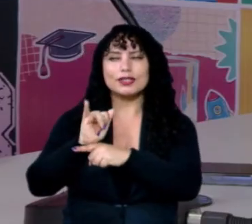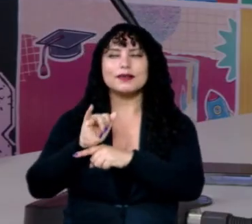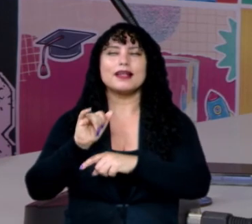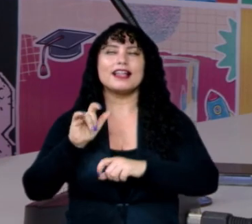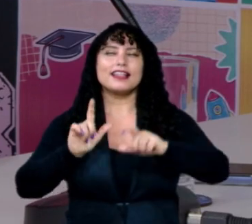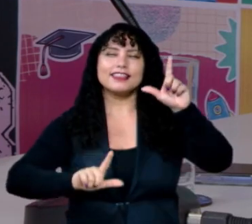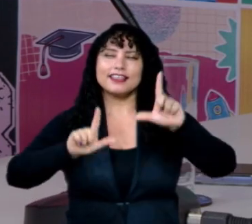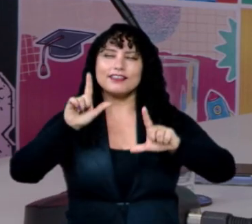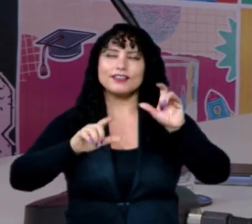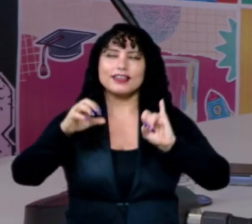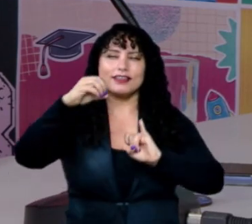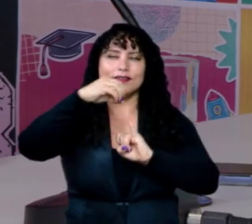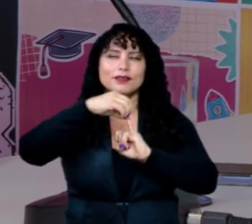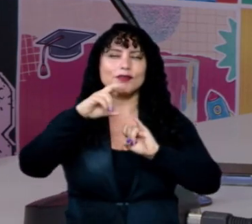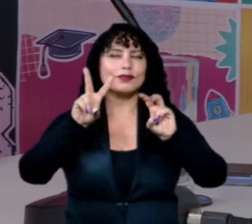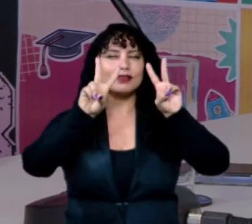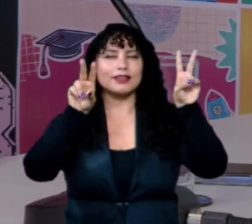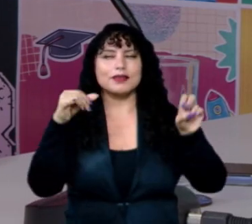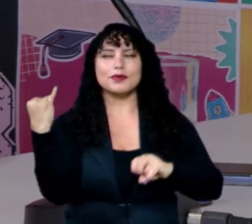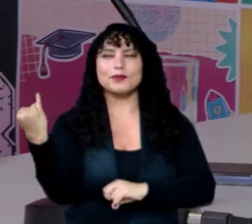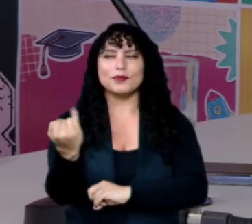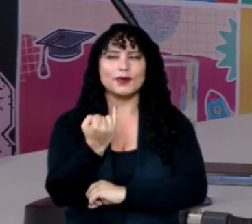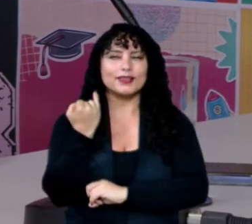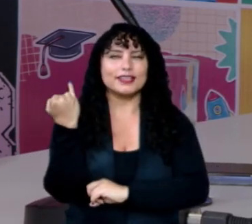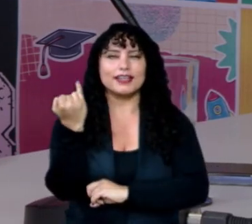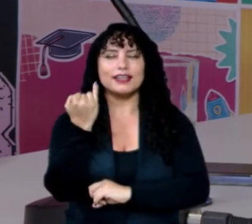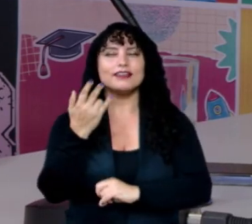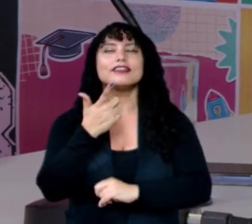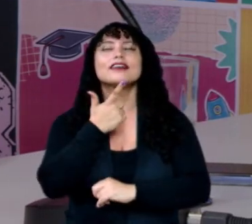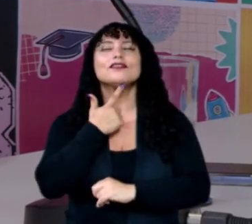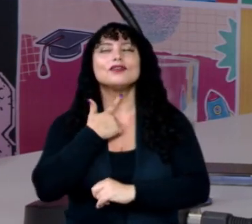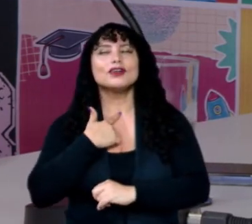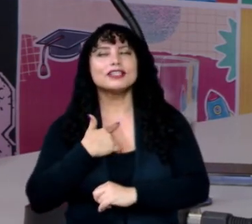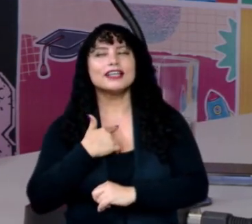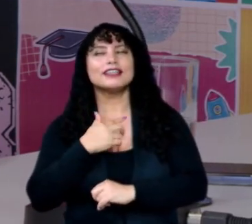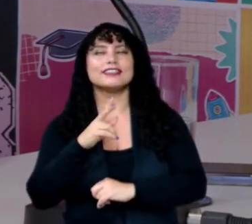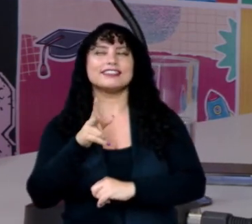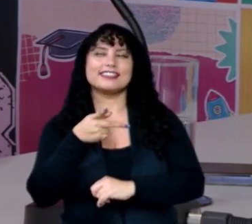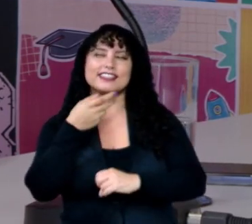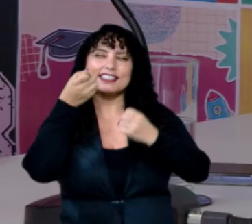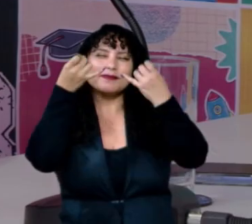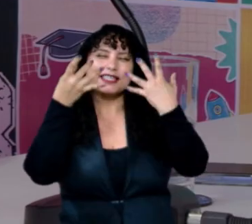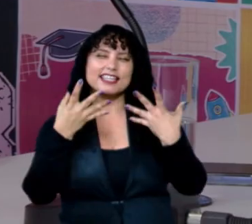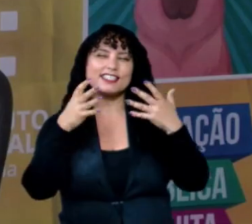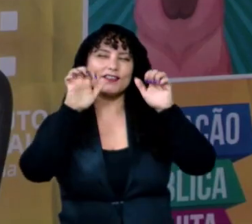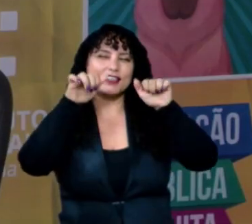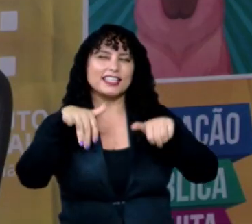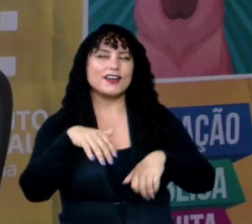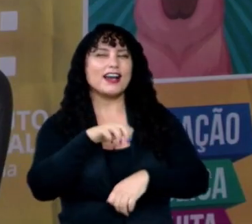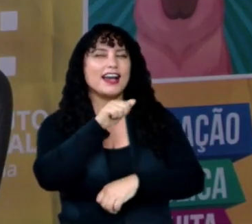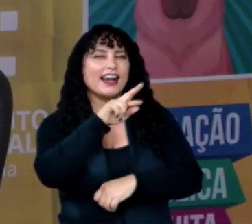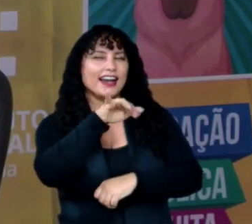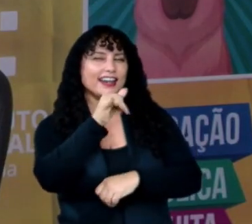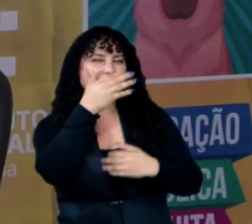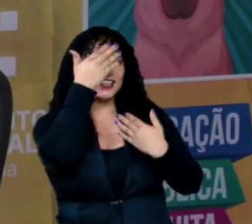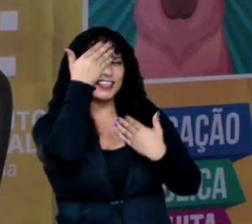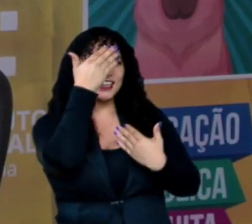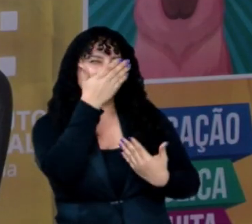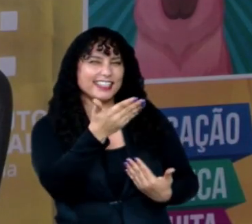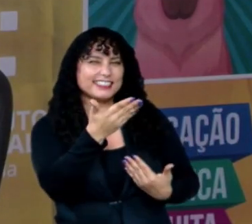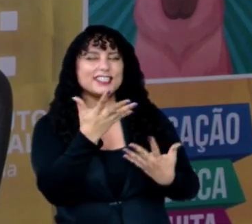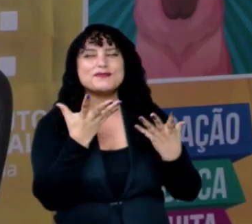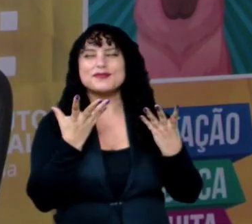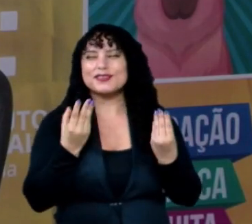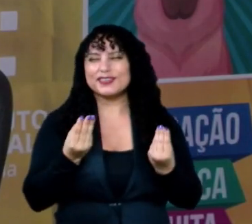IFB, sobre esse tema tão importante. E fique à vontade para as suas palavras finais. Ana Cristina, queria agradecer